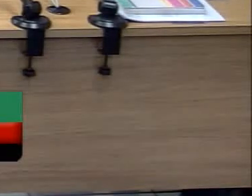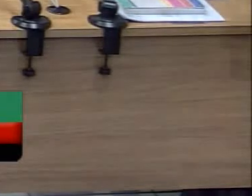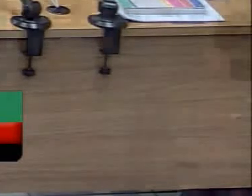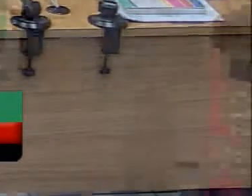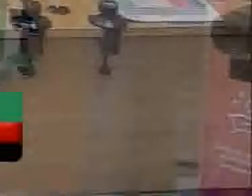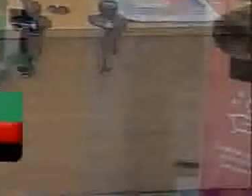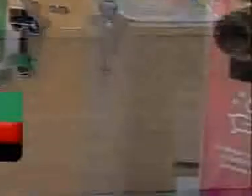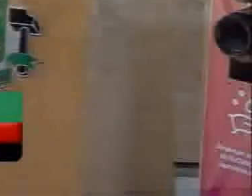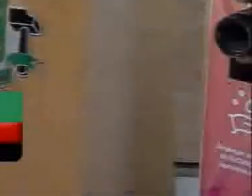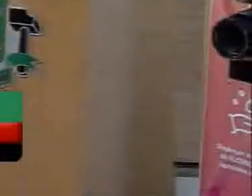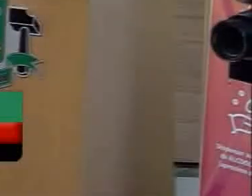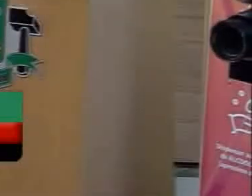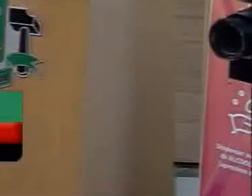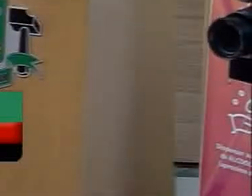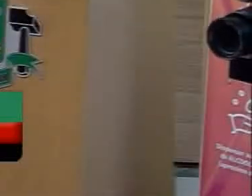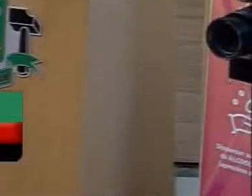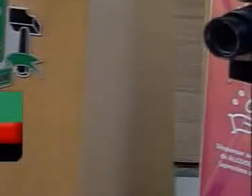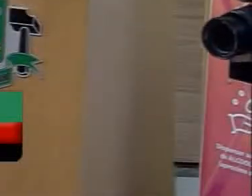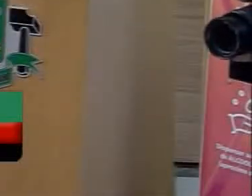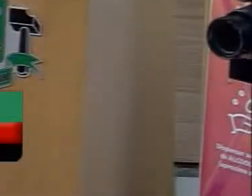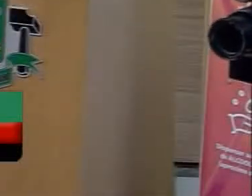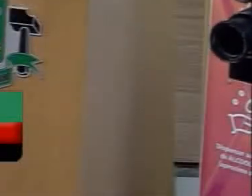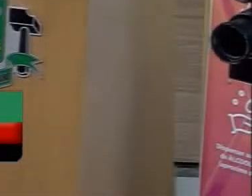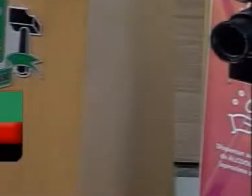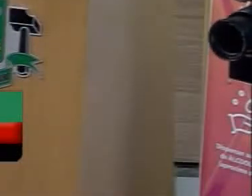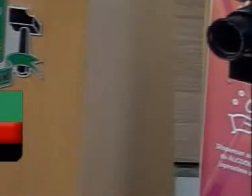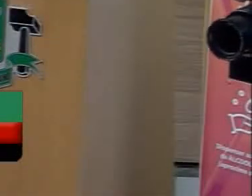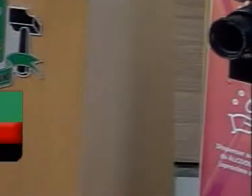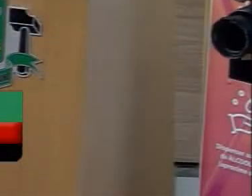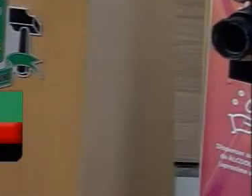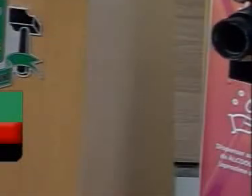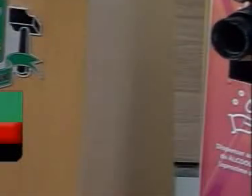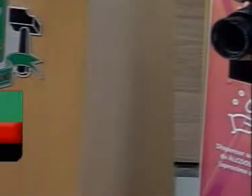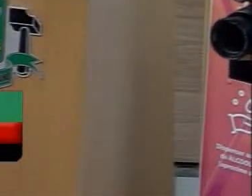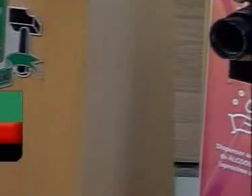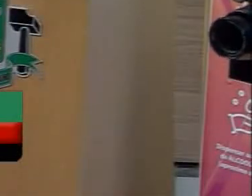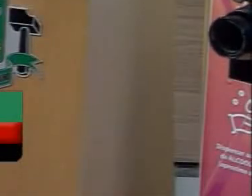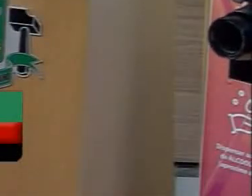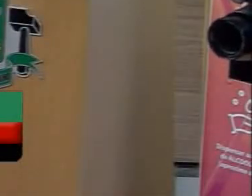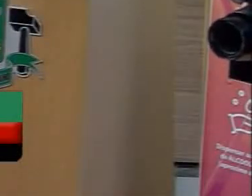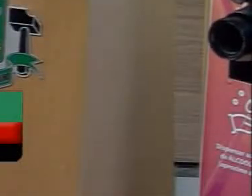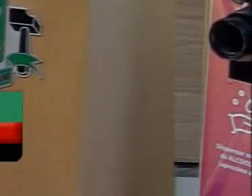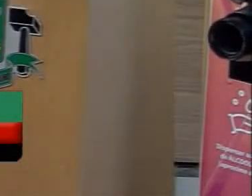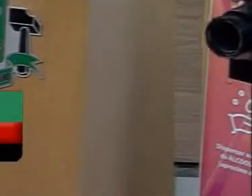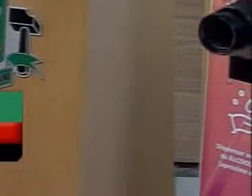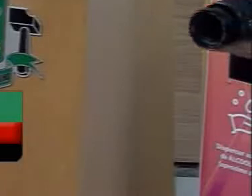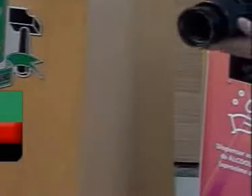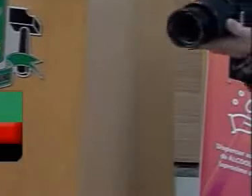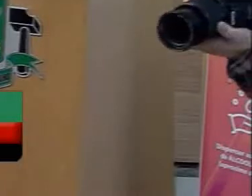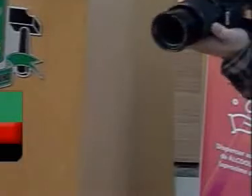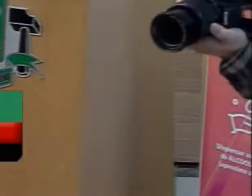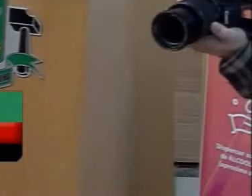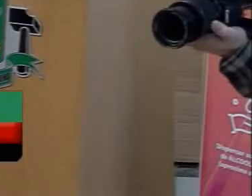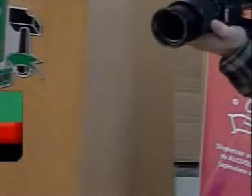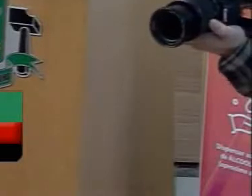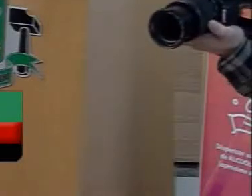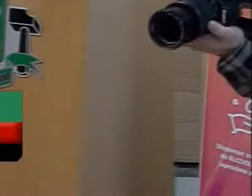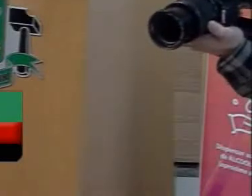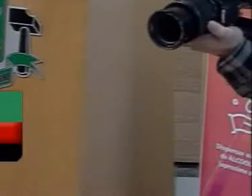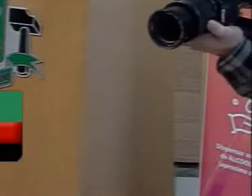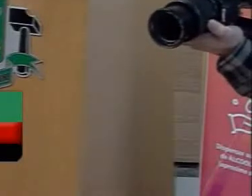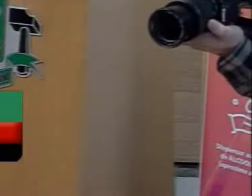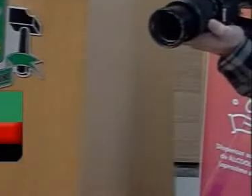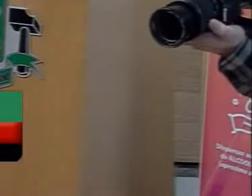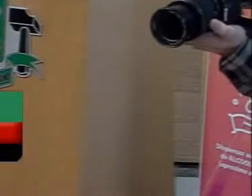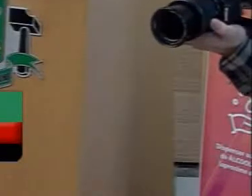Quero mais uma vez agradecer ao vereador Michel, que entendeu e toda a discussão desse